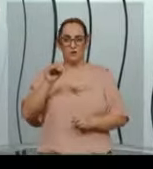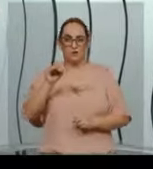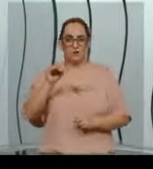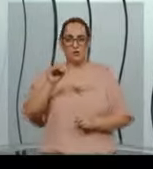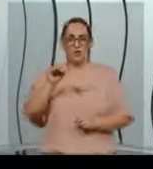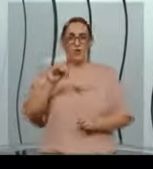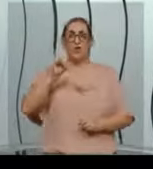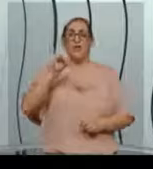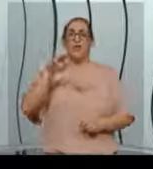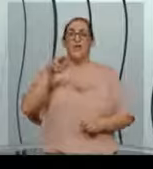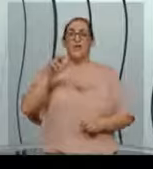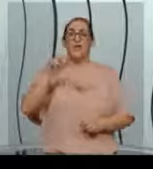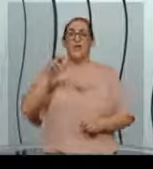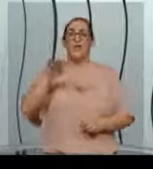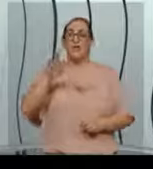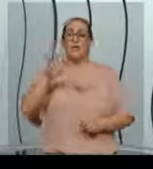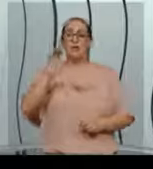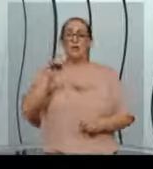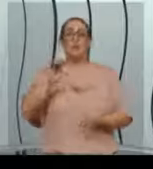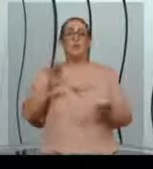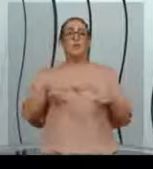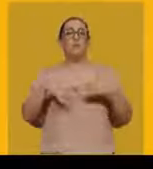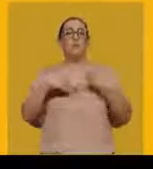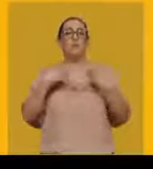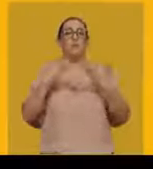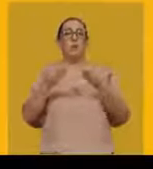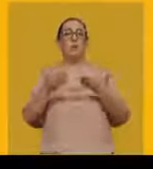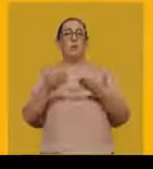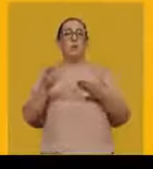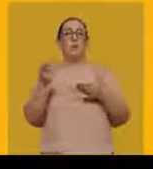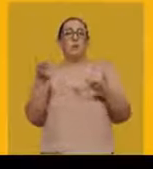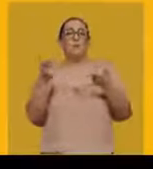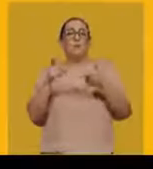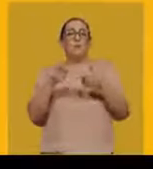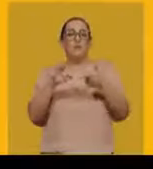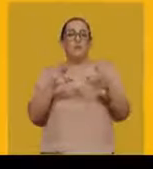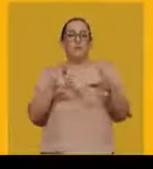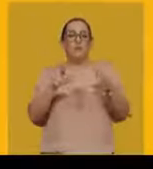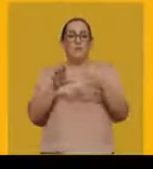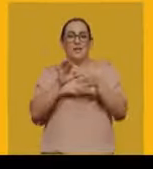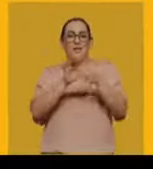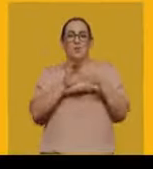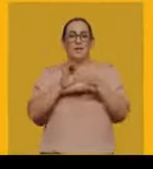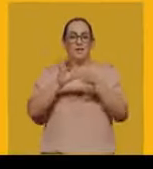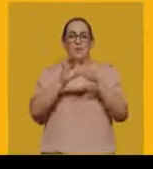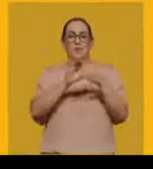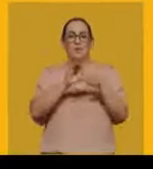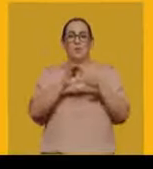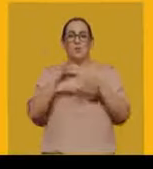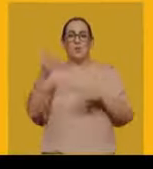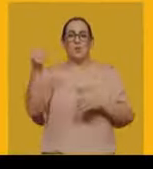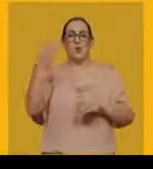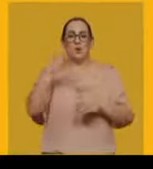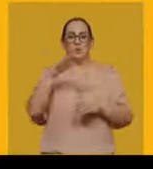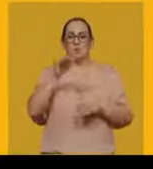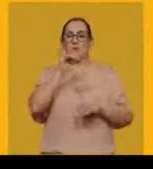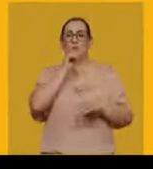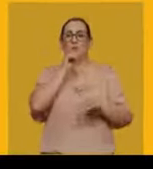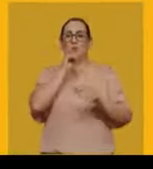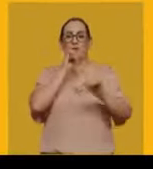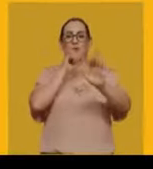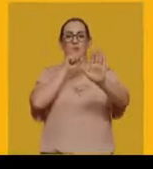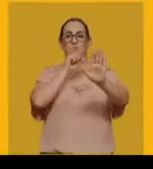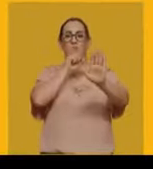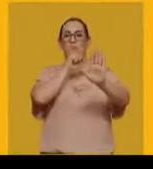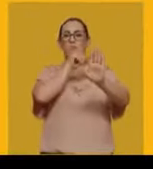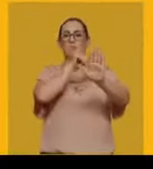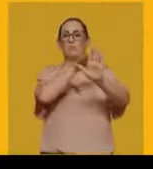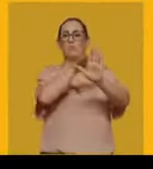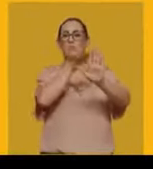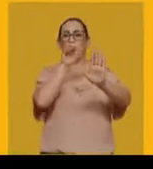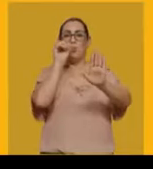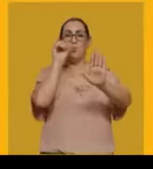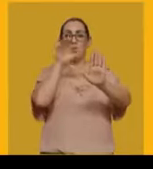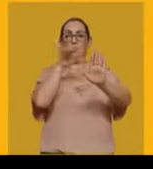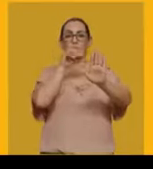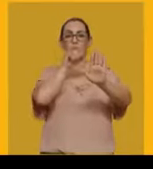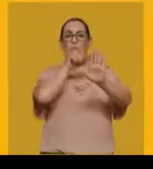substância não interage com a luz polarizada, ou seja, eu passo essa luz polarizada sobre a substância e não acontece